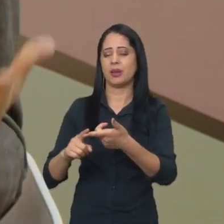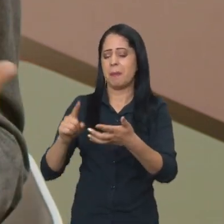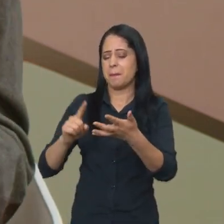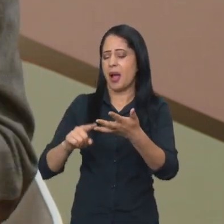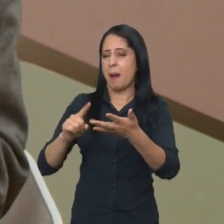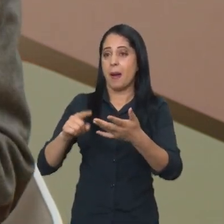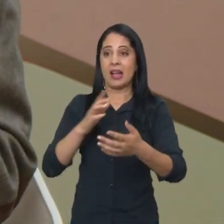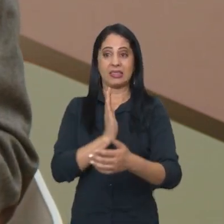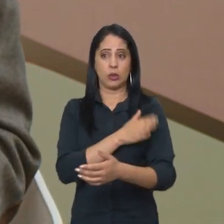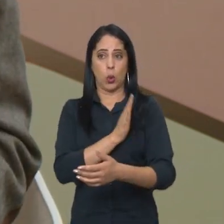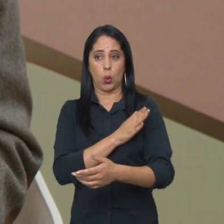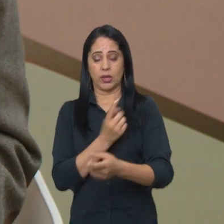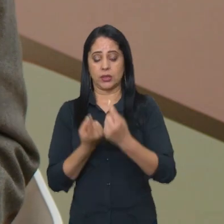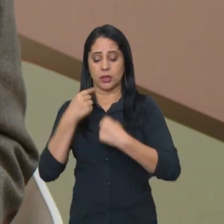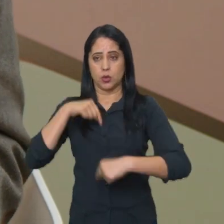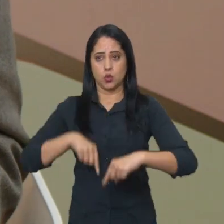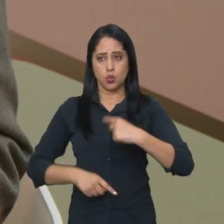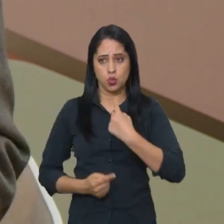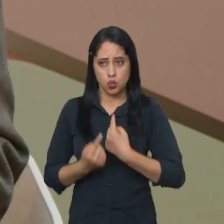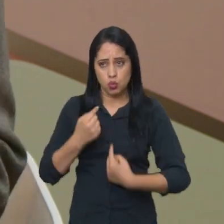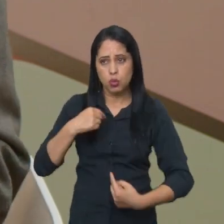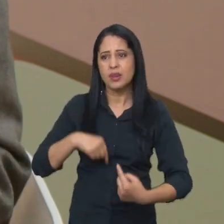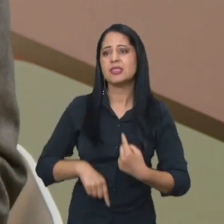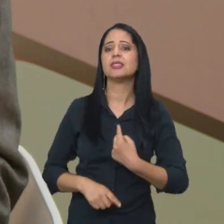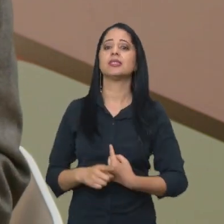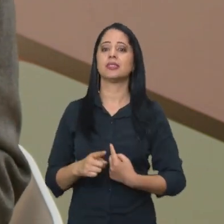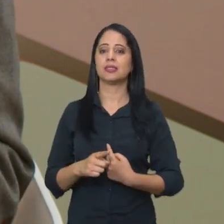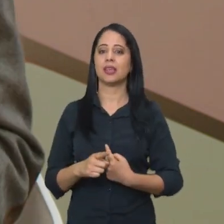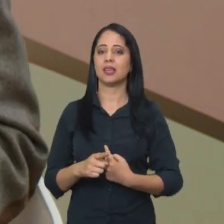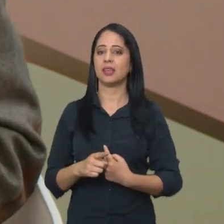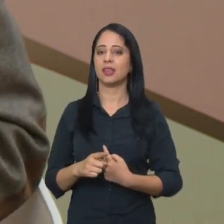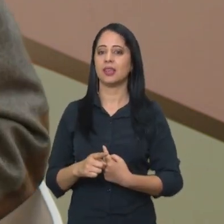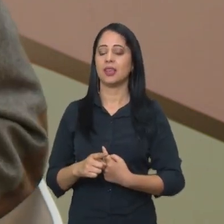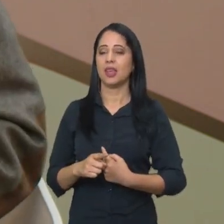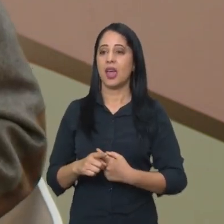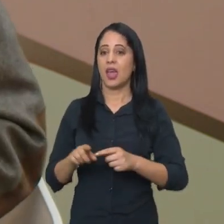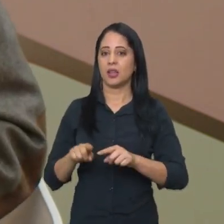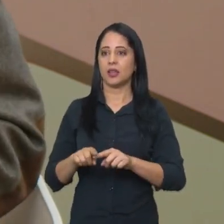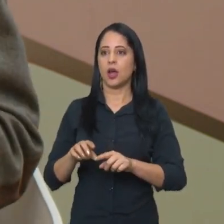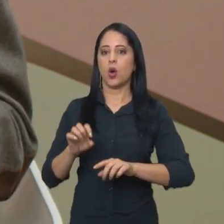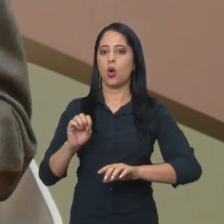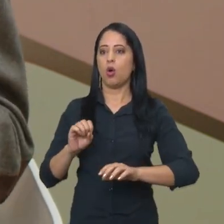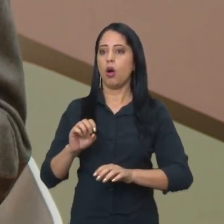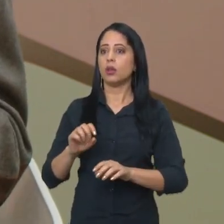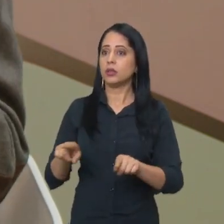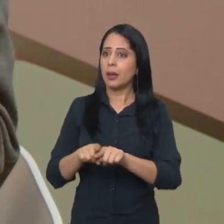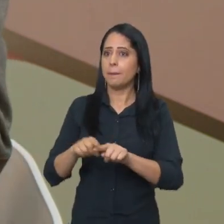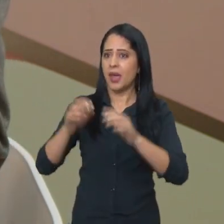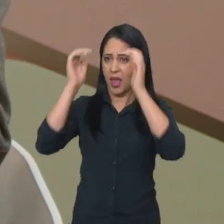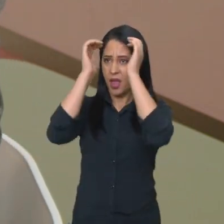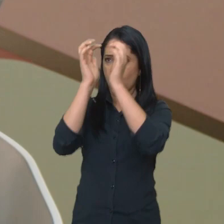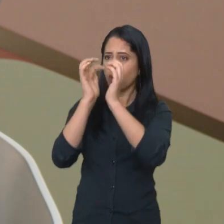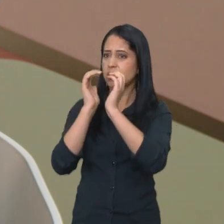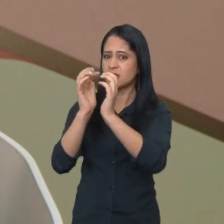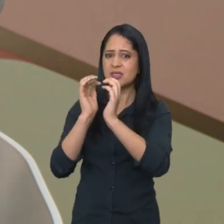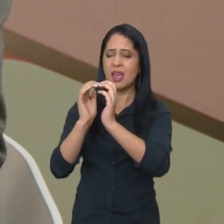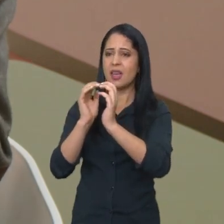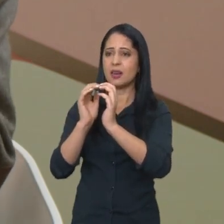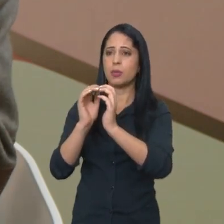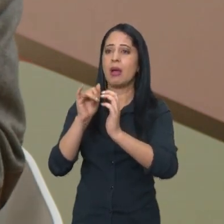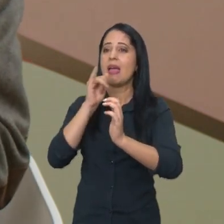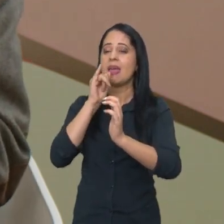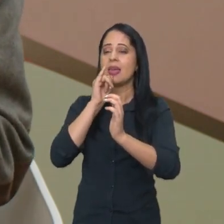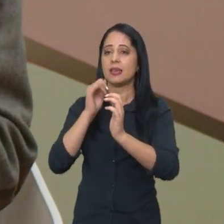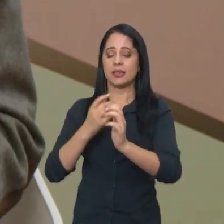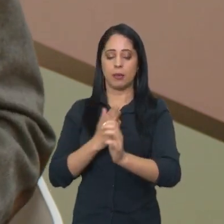gerais cardiocirculatórios, o que acontece é que piora, não é só infarto do miocárdio, infarto cerebral, pequenos